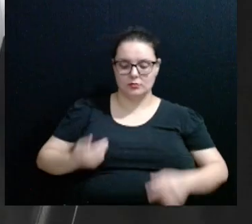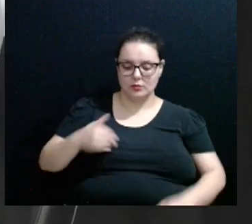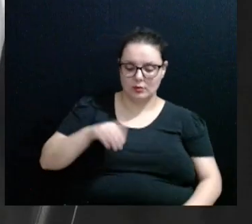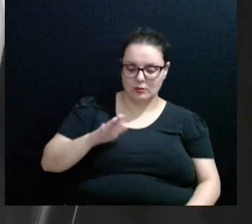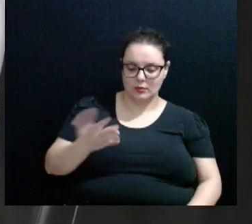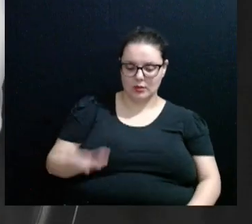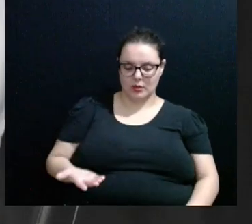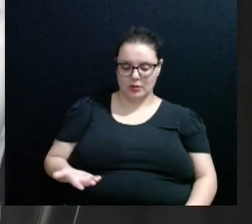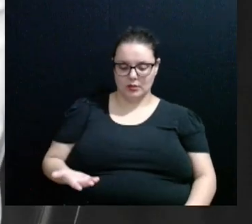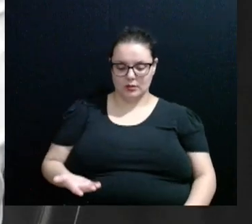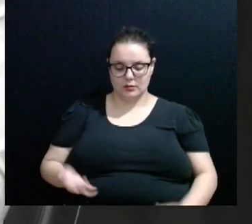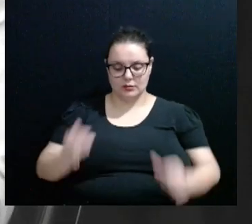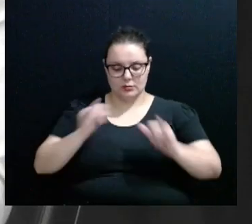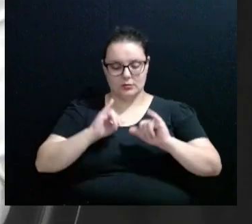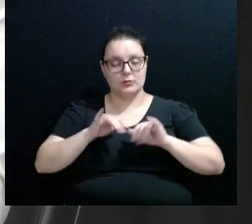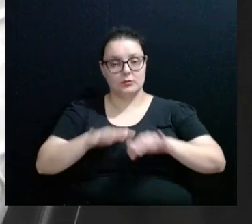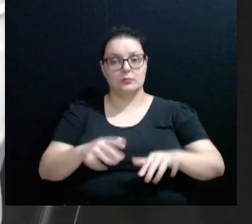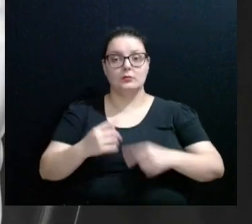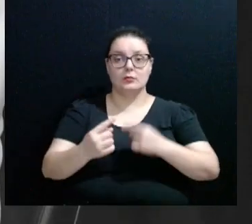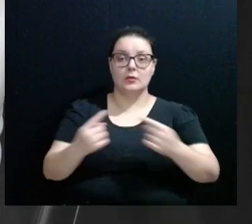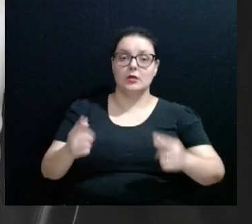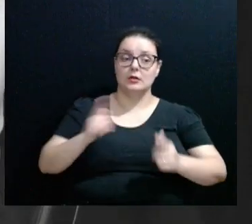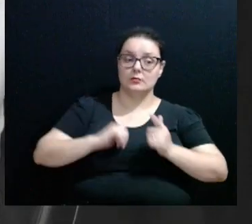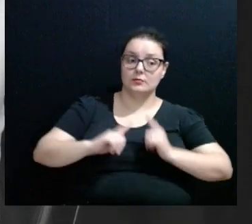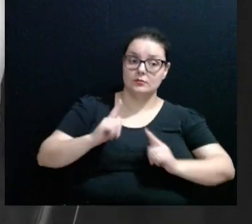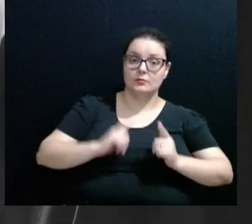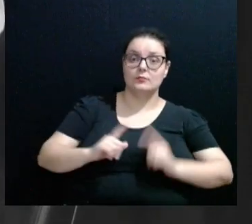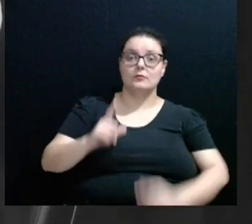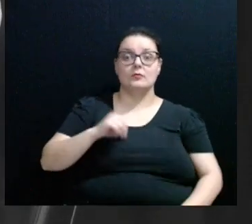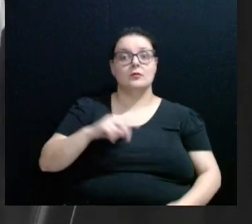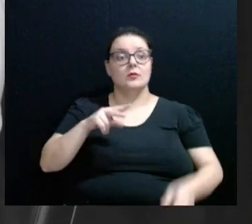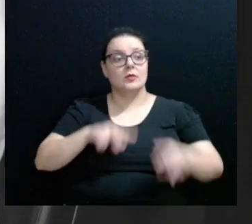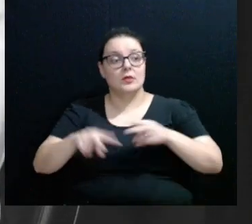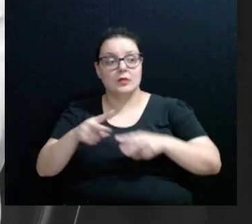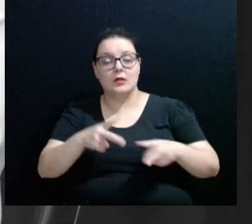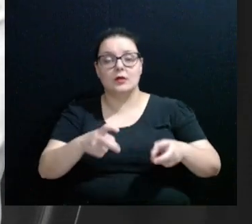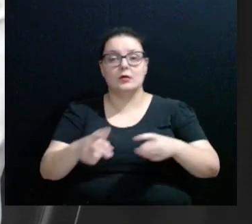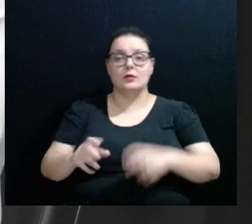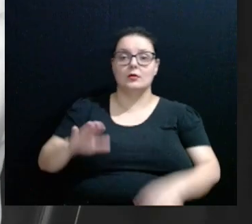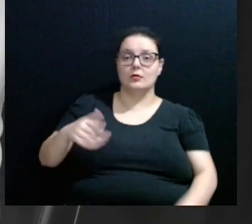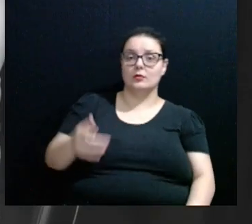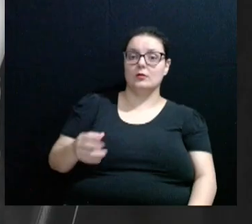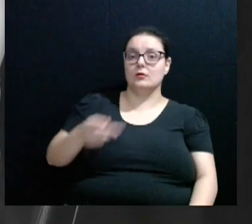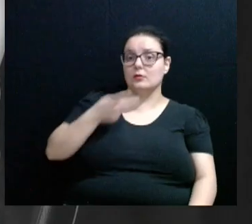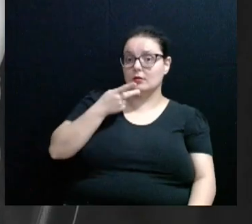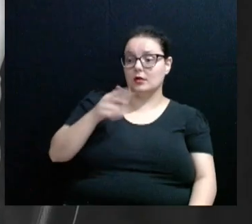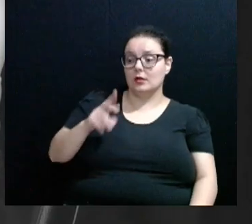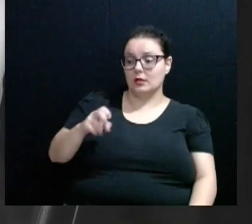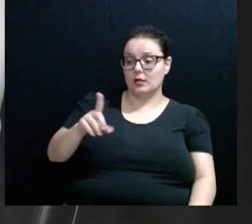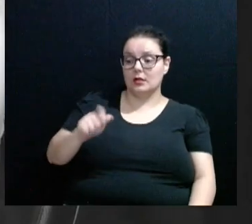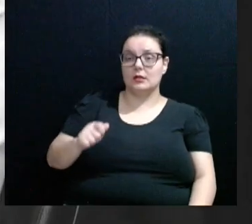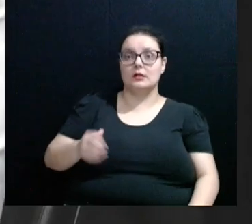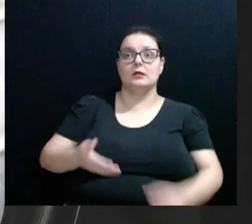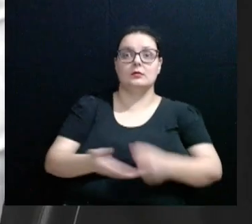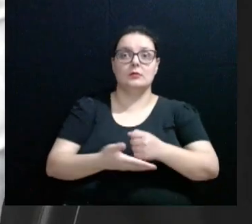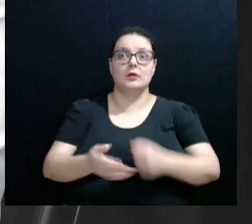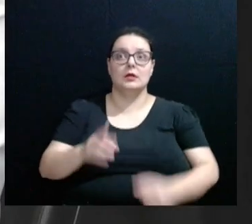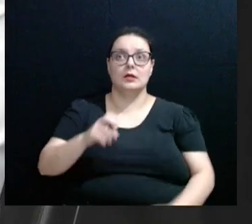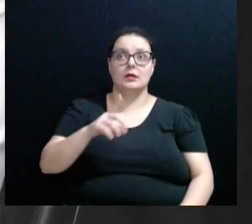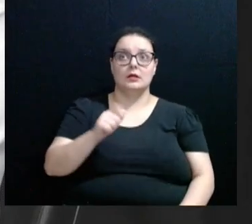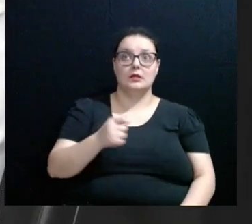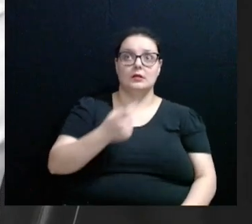deixar essa mensagem para cada gestor ter esse olhar. Quando a gente fala em renda mínima, a renda Campinas, e quando a